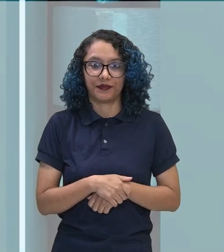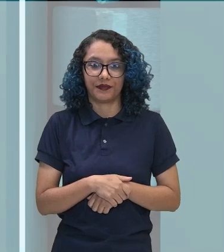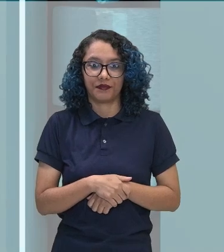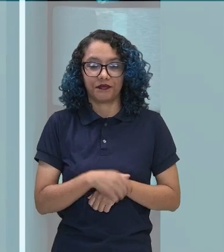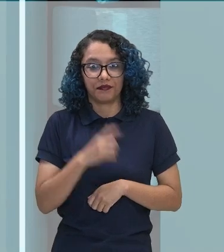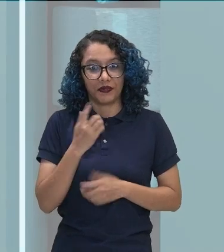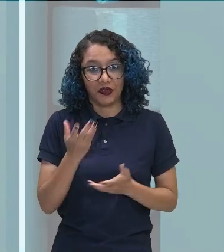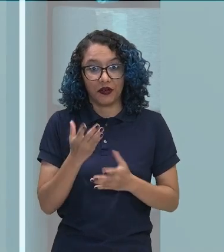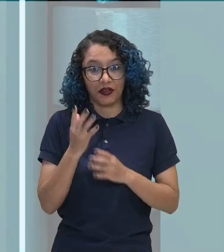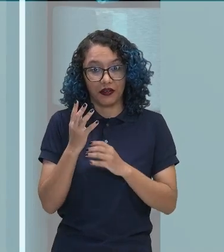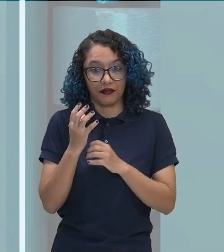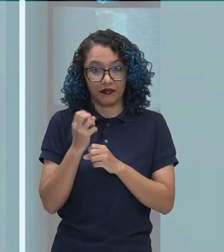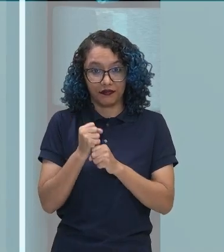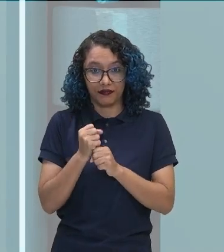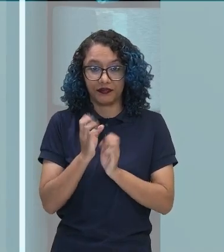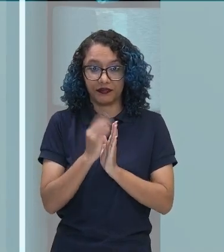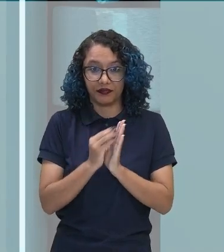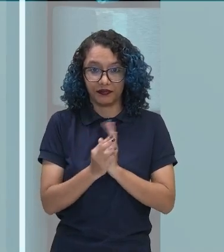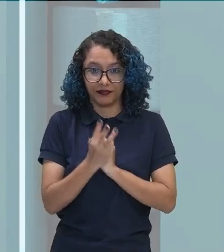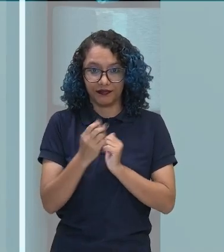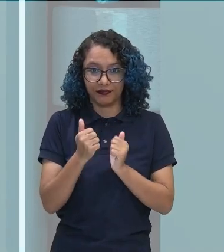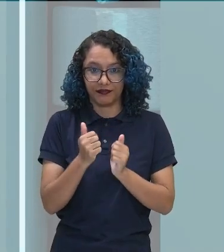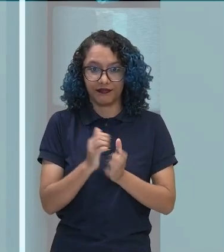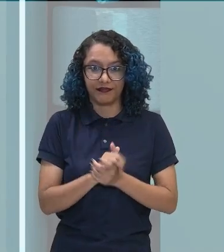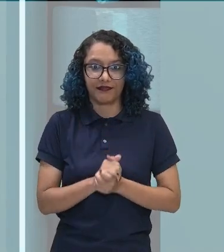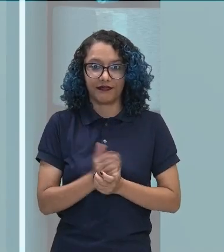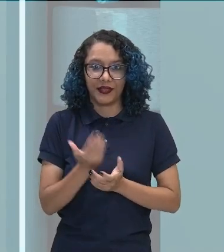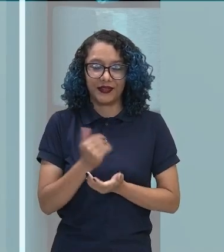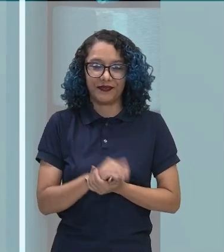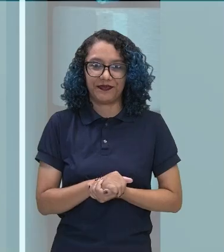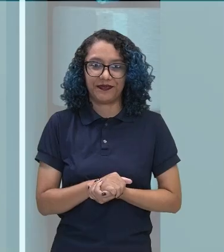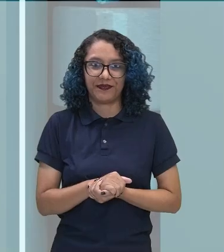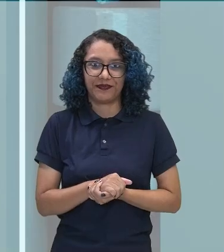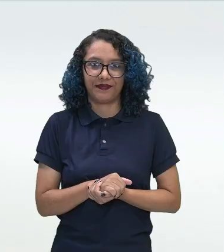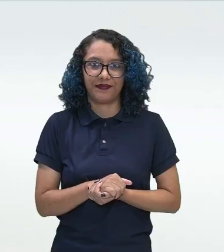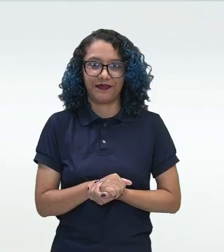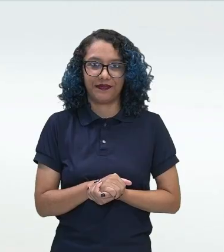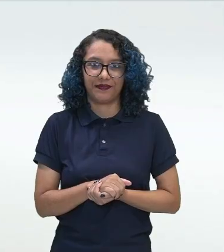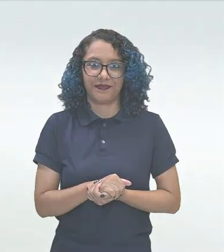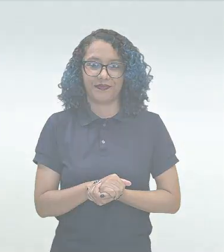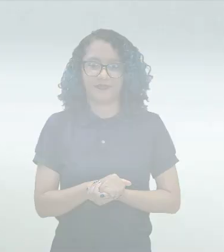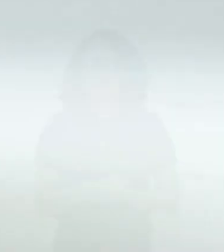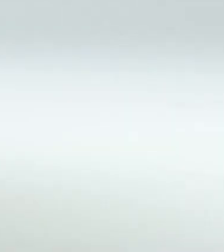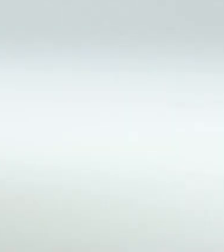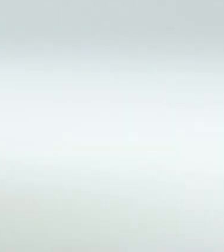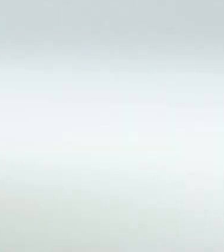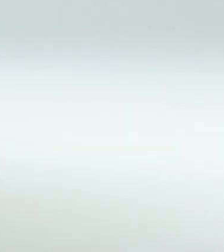a avaliação da terceira unidade. Bora lá, então?